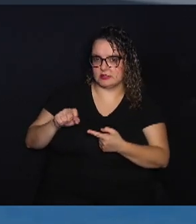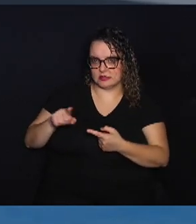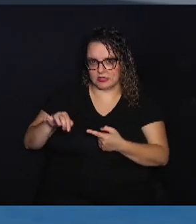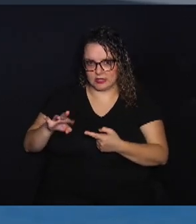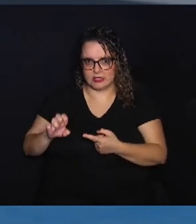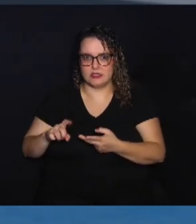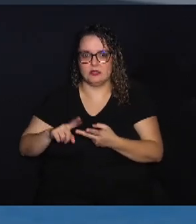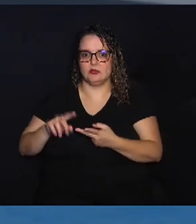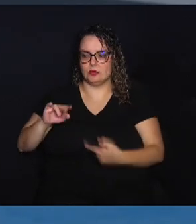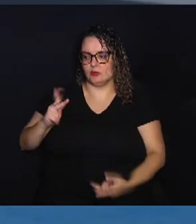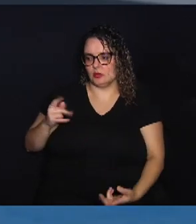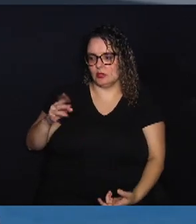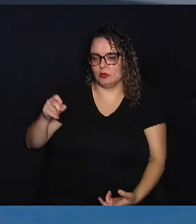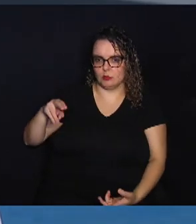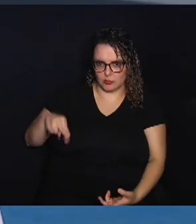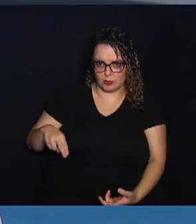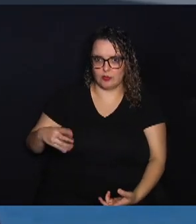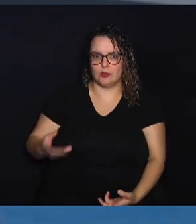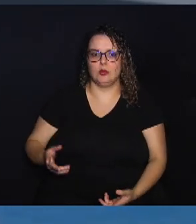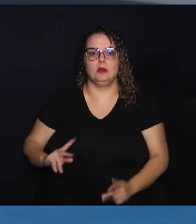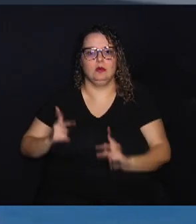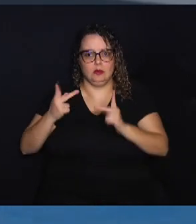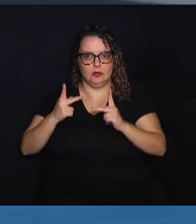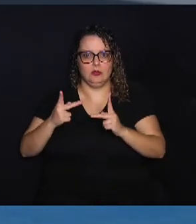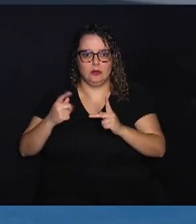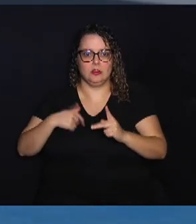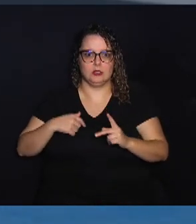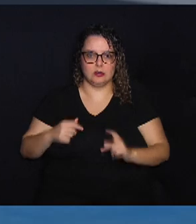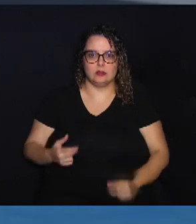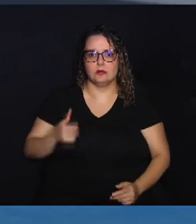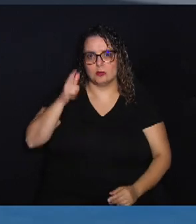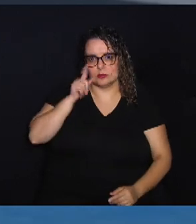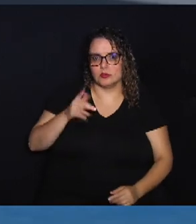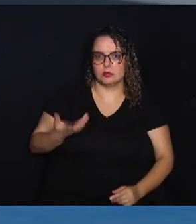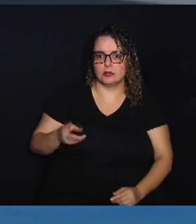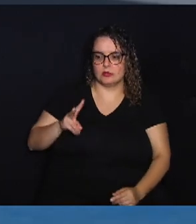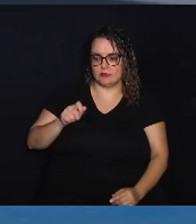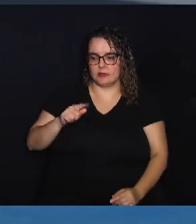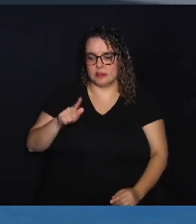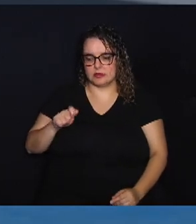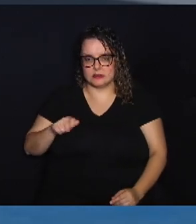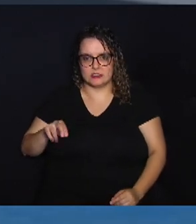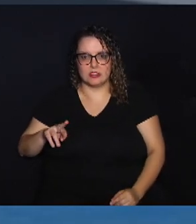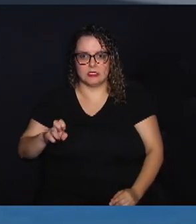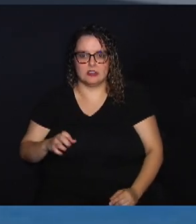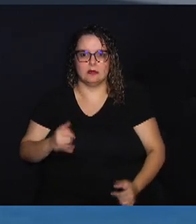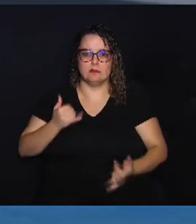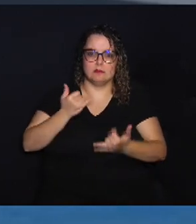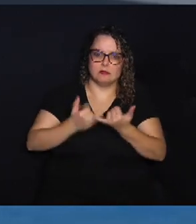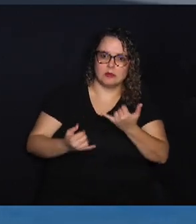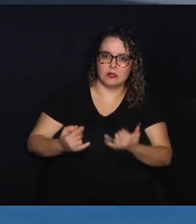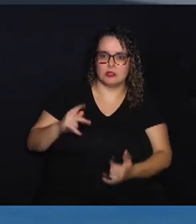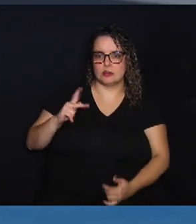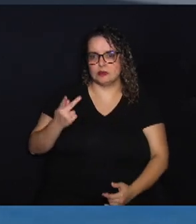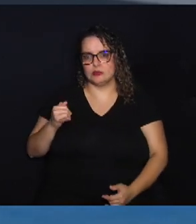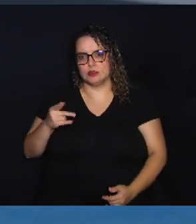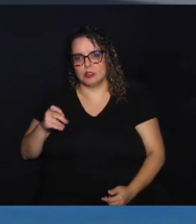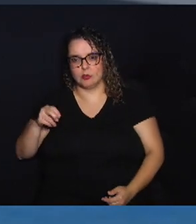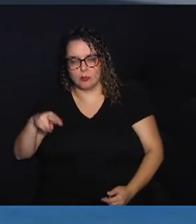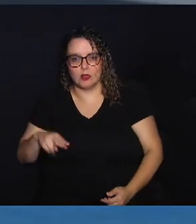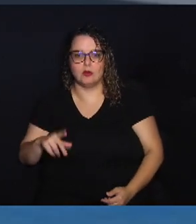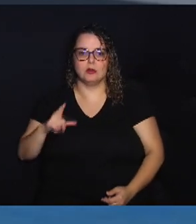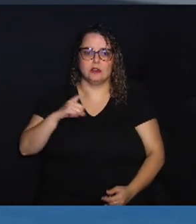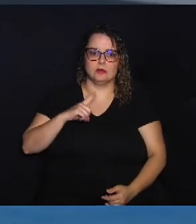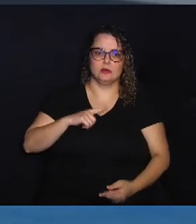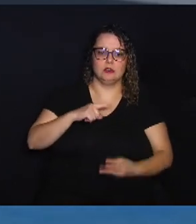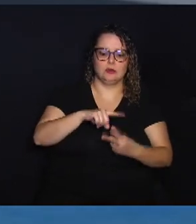eu disse, o Ippon a gente ganha a luta no momento que eu conquisto ele. E o vazari, ele é como se fosse metade de um Ippon. Então eu conquistando 2